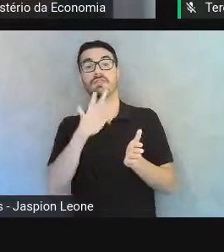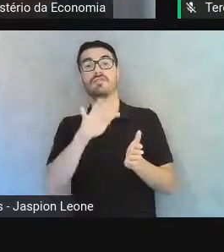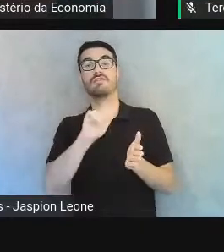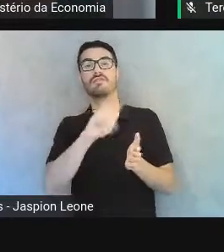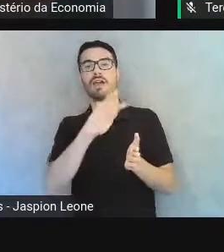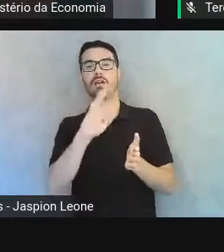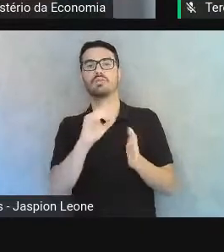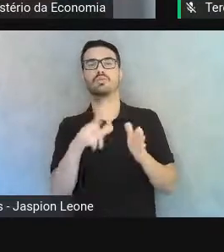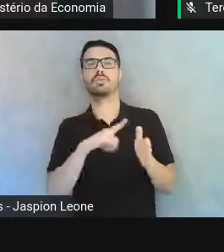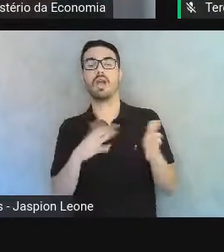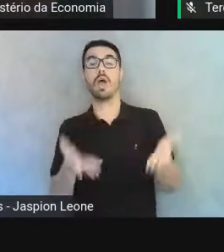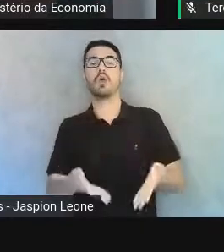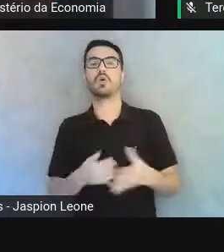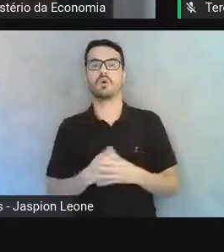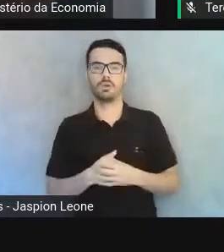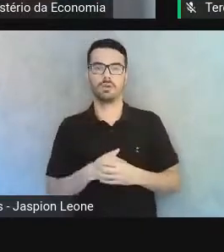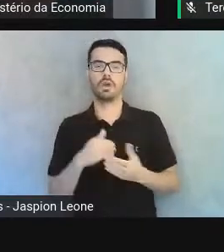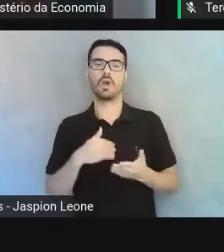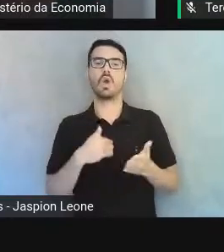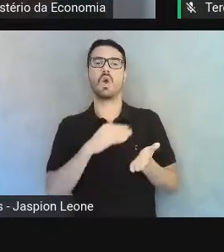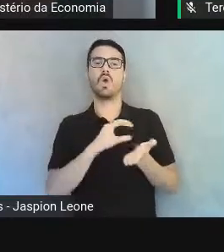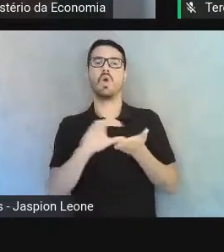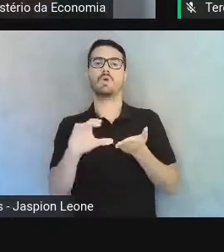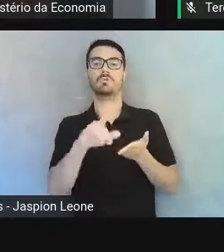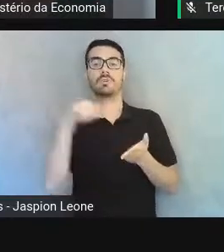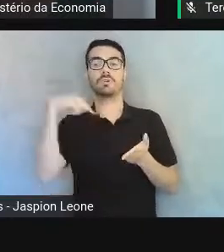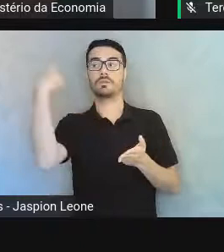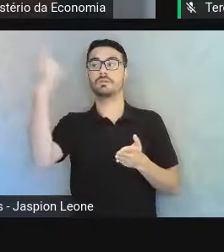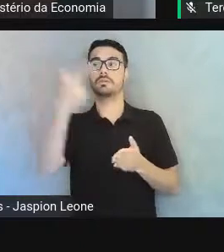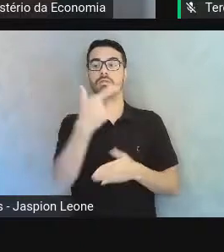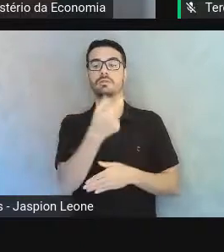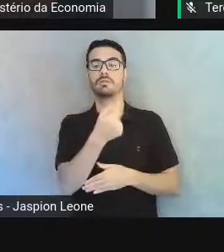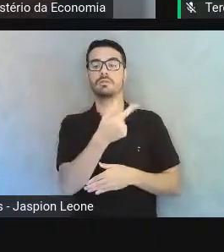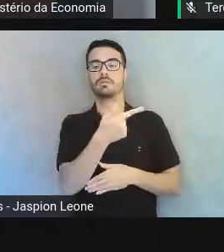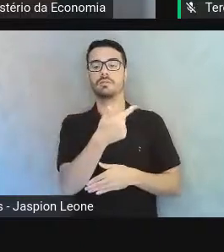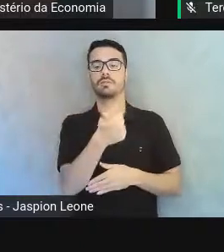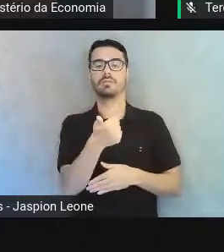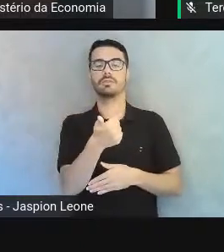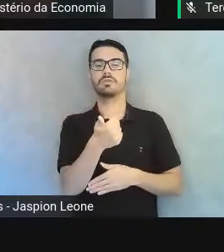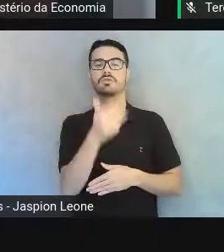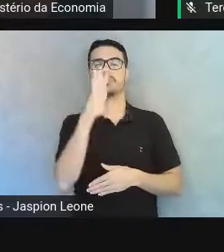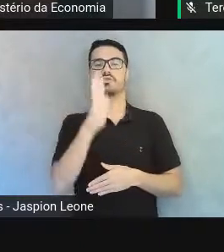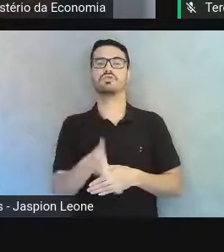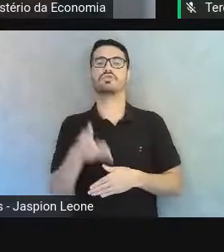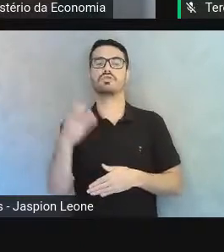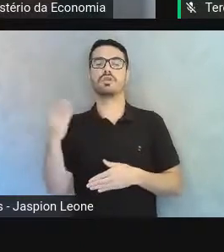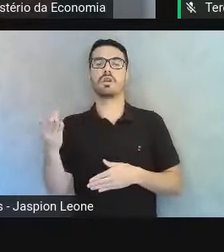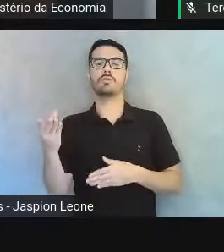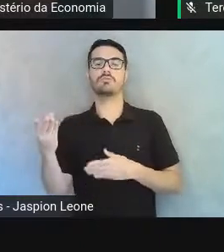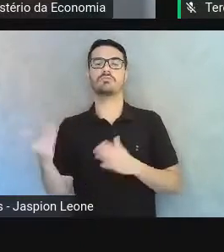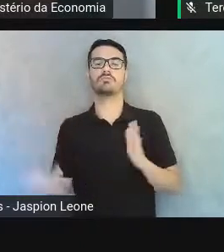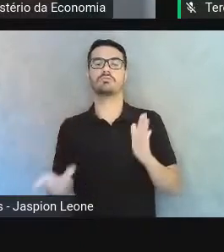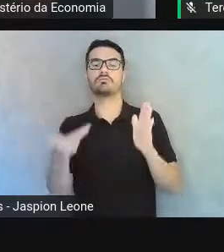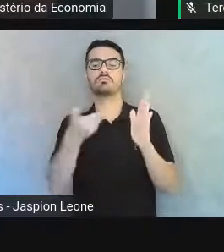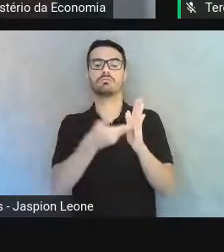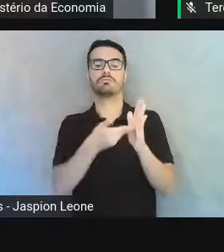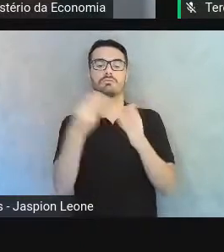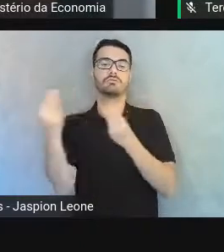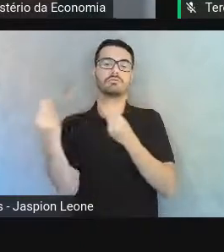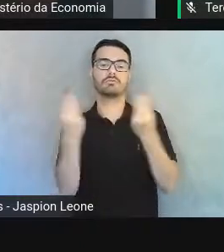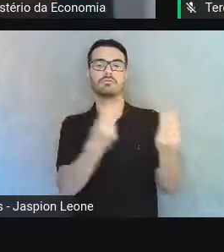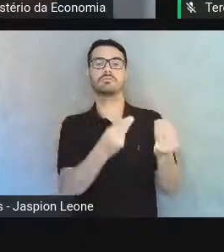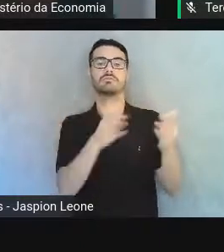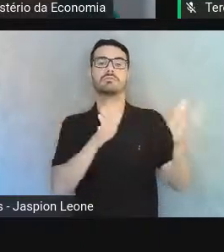O orçamento para 2021 foi enviado ao Congresso Nacional dentro do